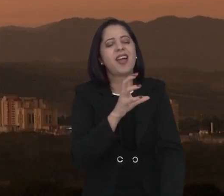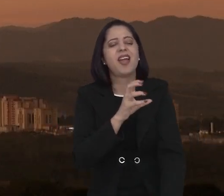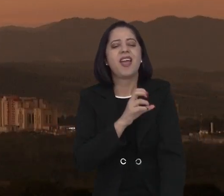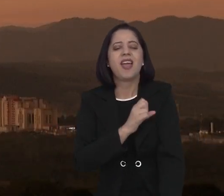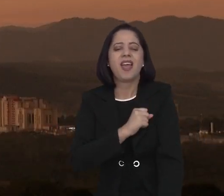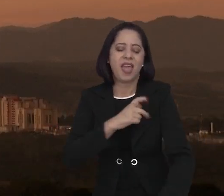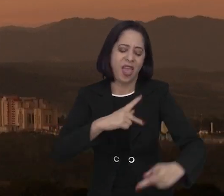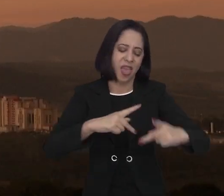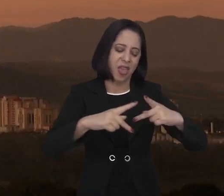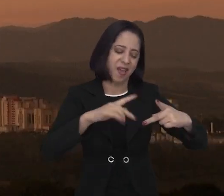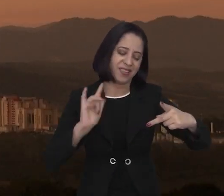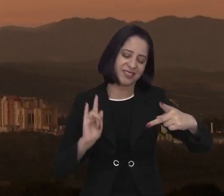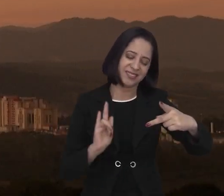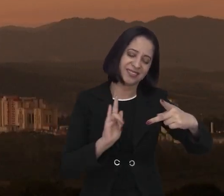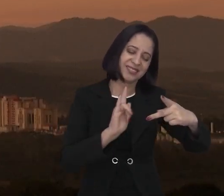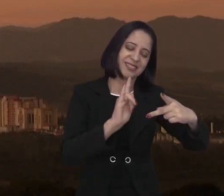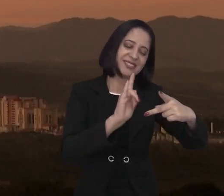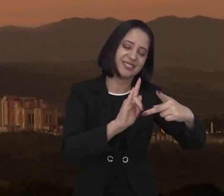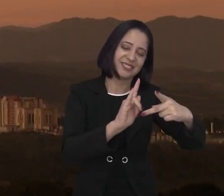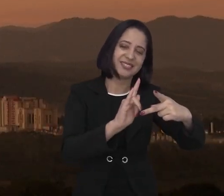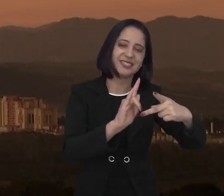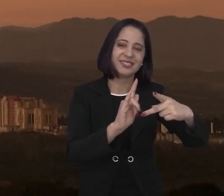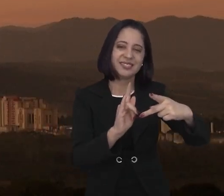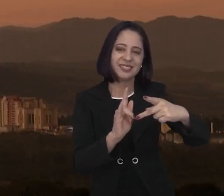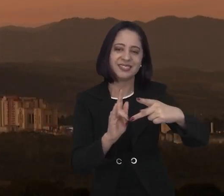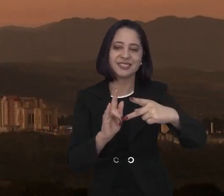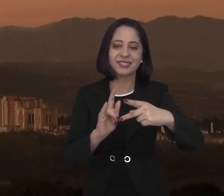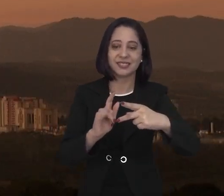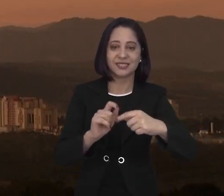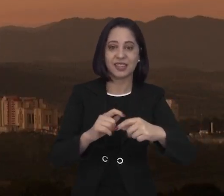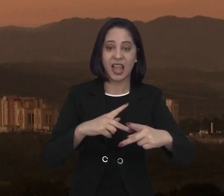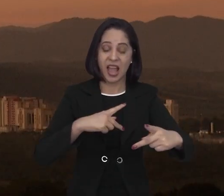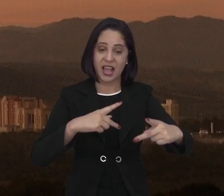não me canso de te amar.